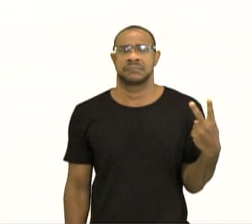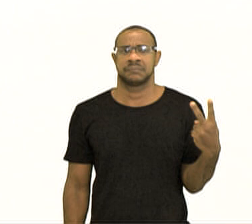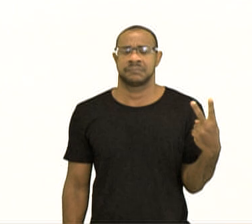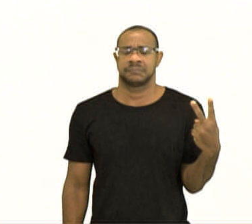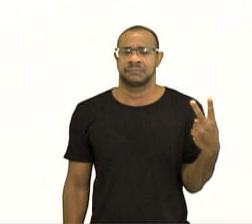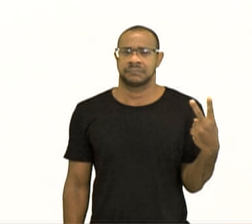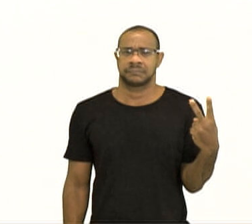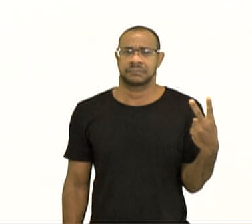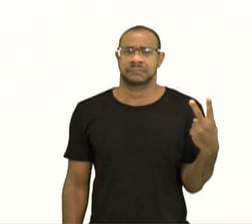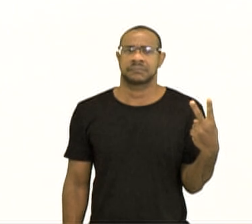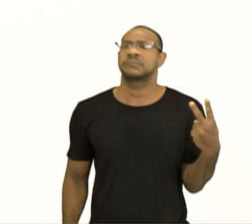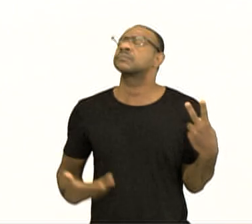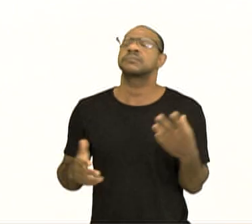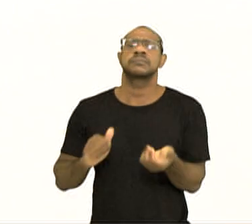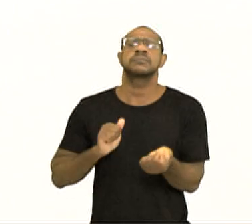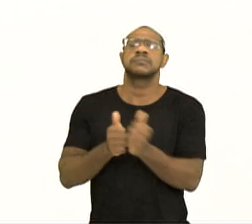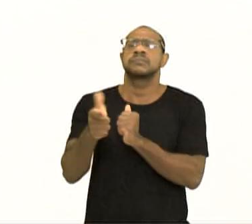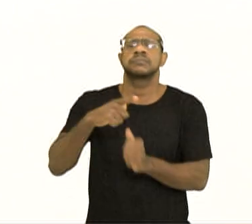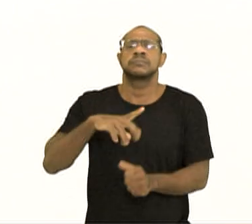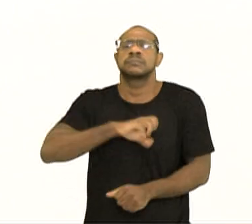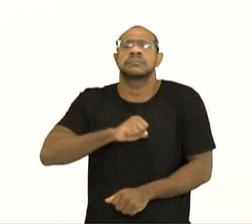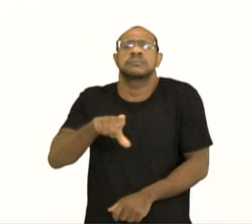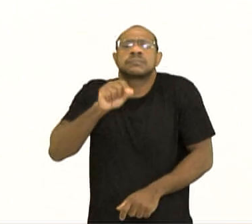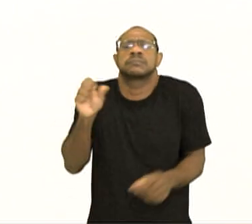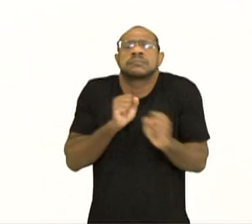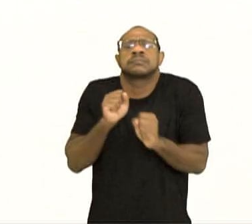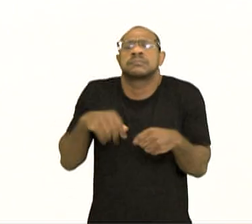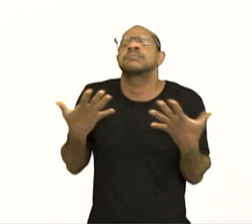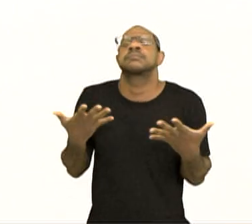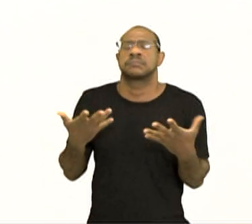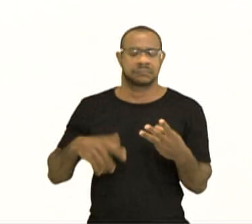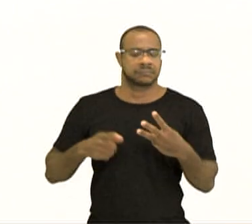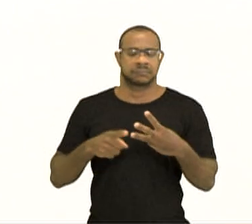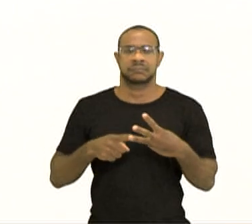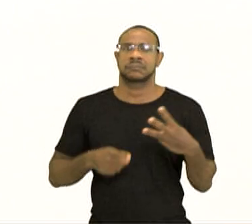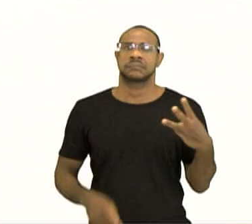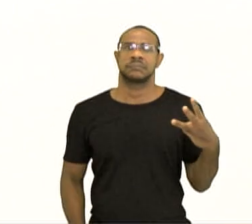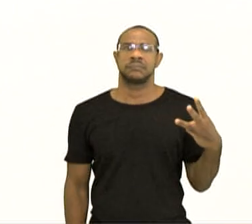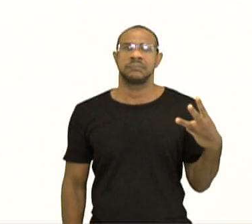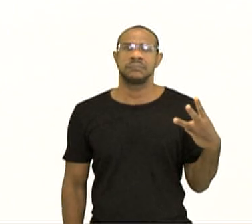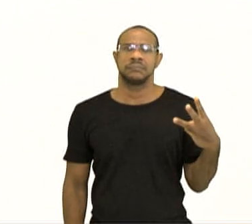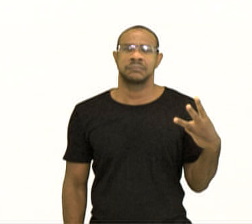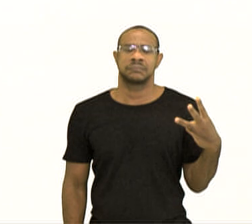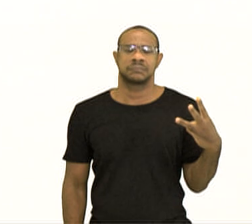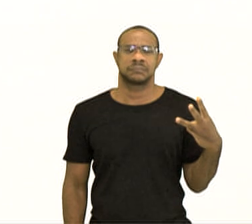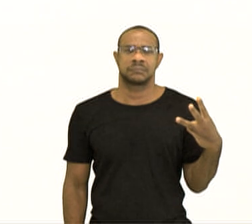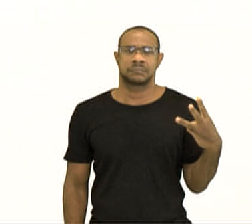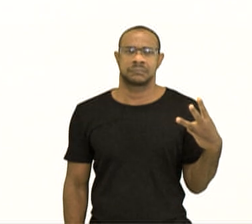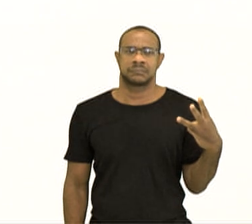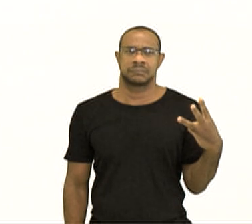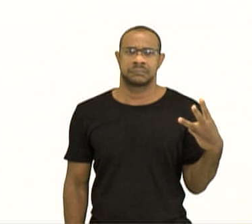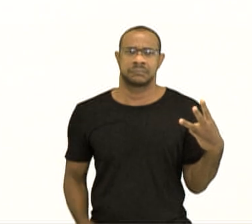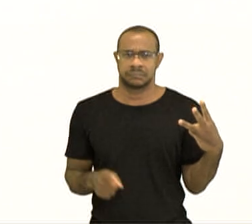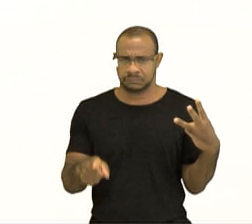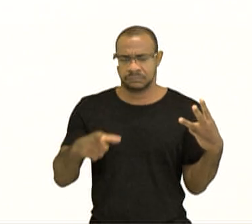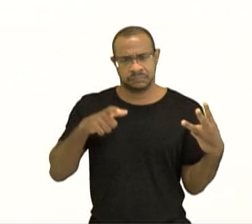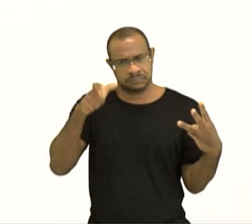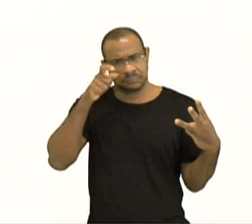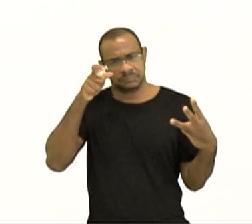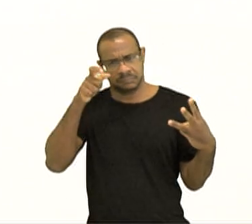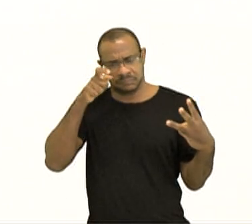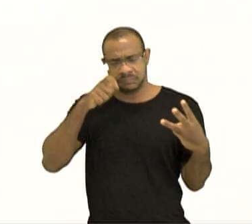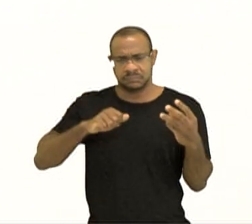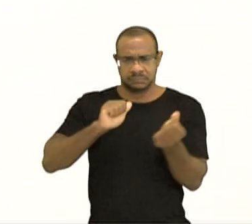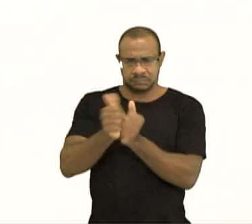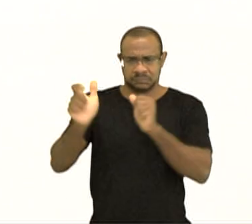favorite sport? Qual é o seu esporte favorito? 3. Do you watch sports on TV? Você assiste esportes na